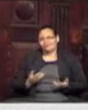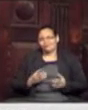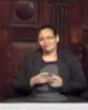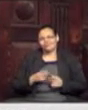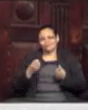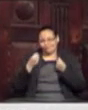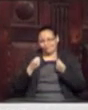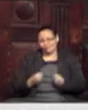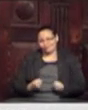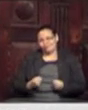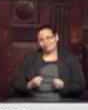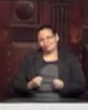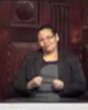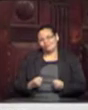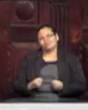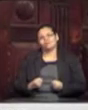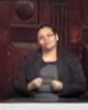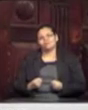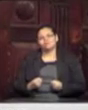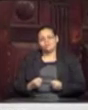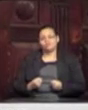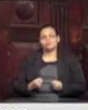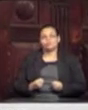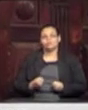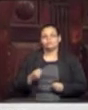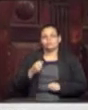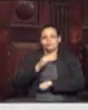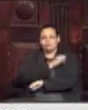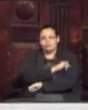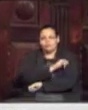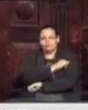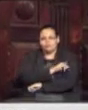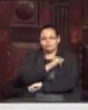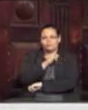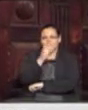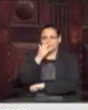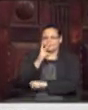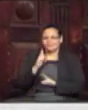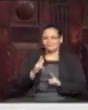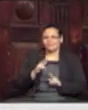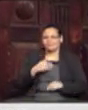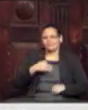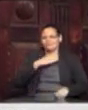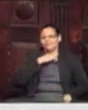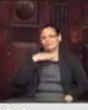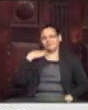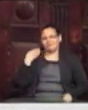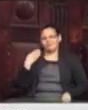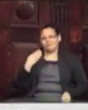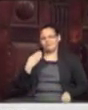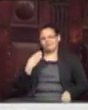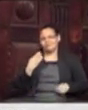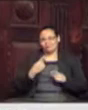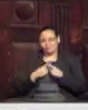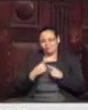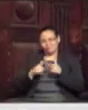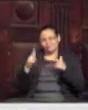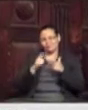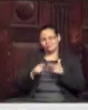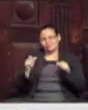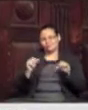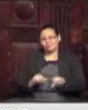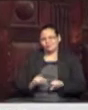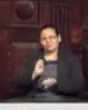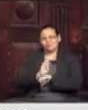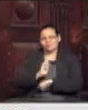de grande pesar. O Rio de Janeiro está morrendo, minha gente. Será que a gente não percebe que o Estado do Rio